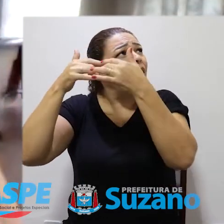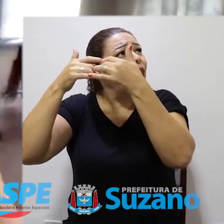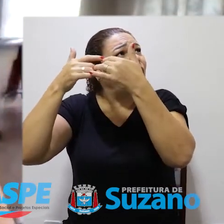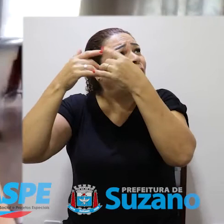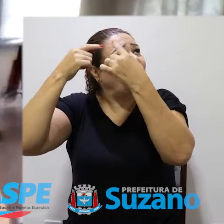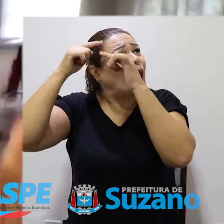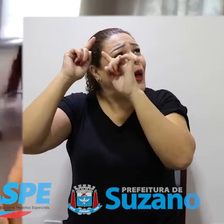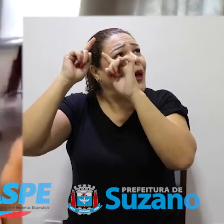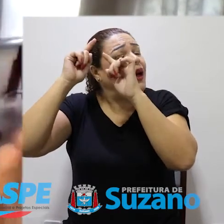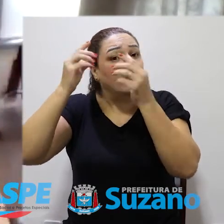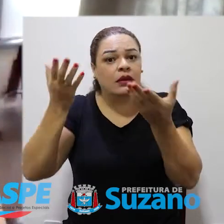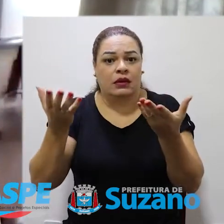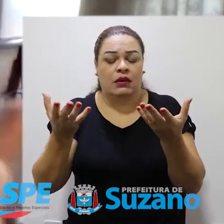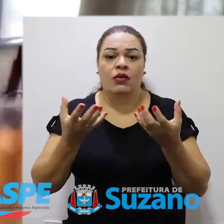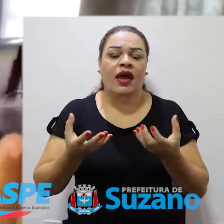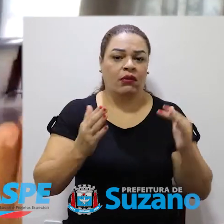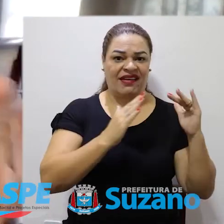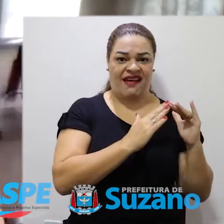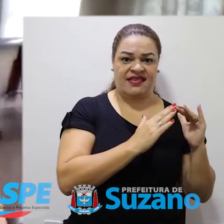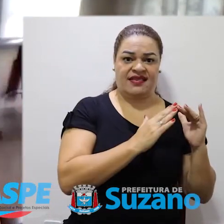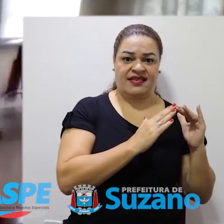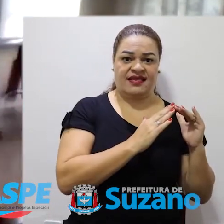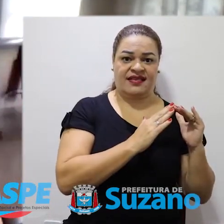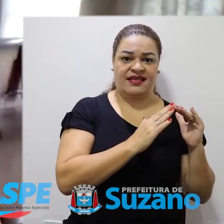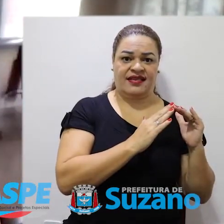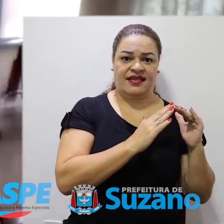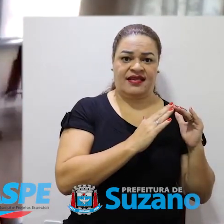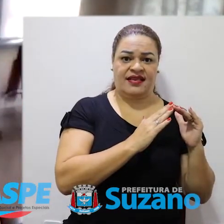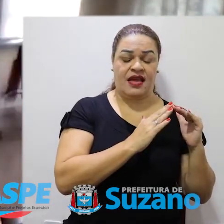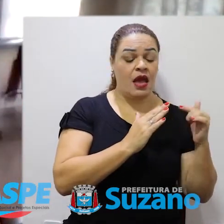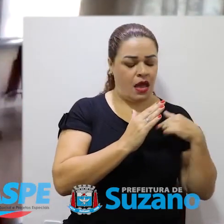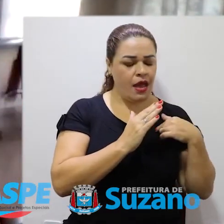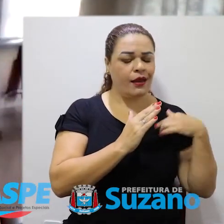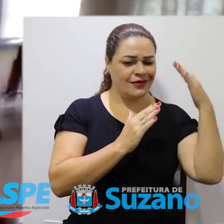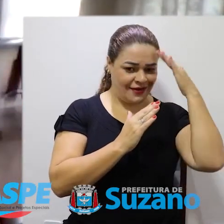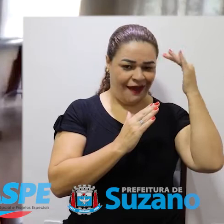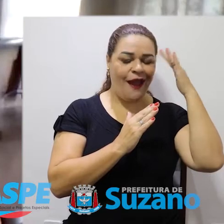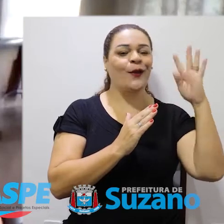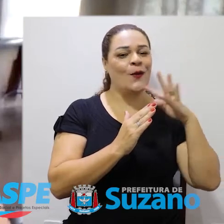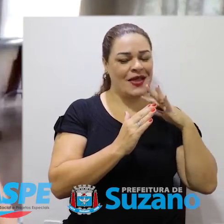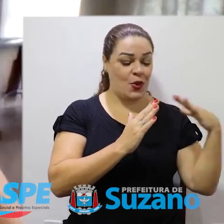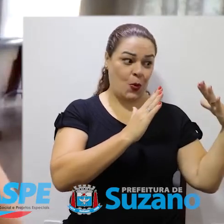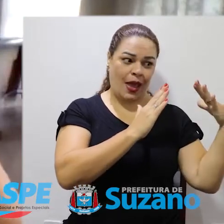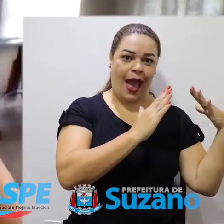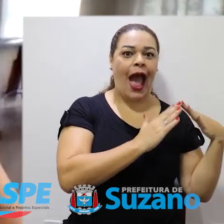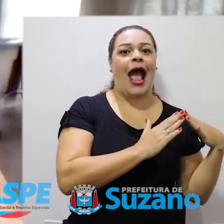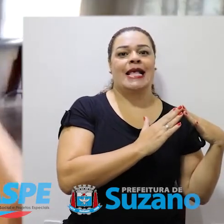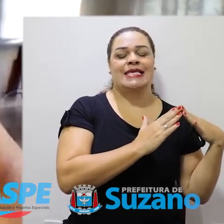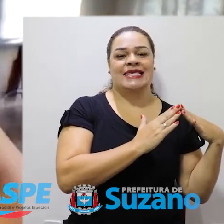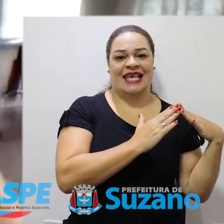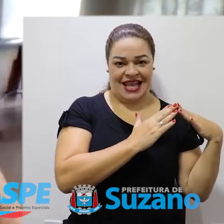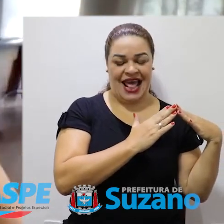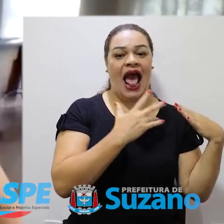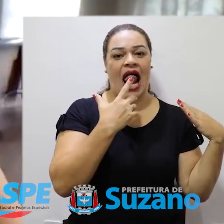O que eu quero com isso? Casa. Eu sei que é casa porque eu tenho uma língua que me ajuda a